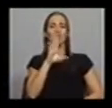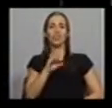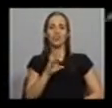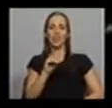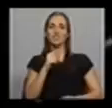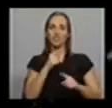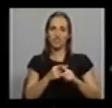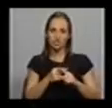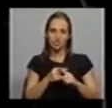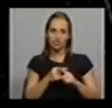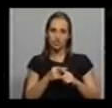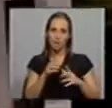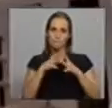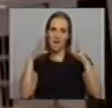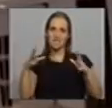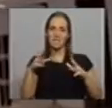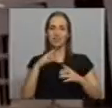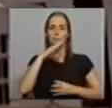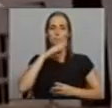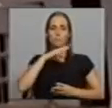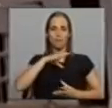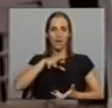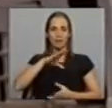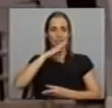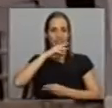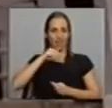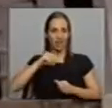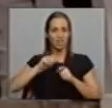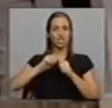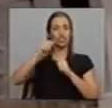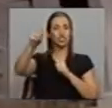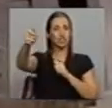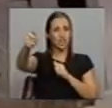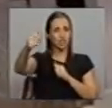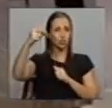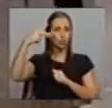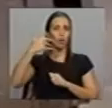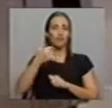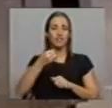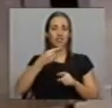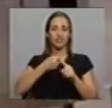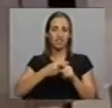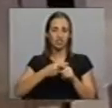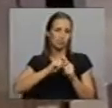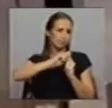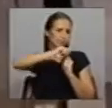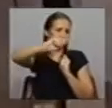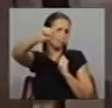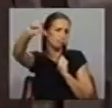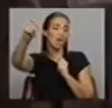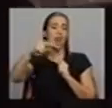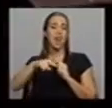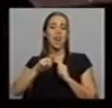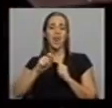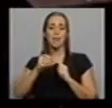massa da Terra, tem uma distância média que orbita ao Sol muito, muito distante, cerca de 20 vezes mais distante do que o próprio Neptuno.